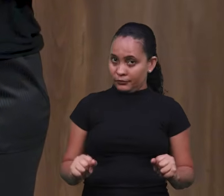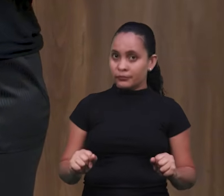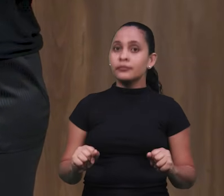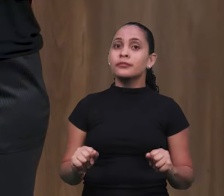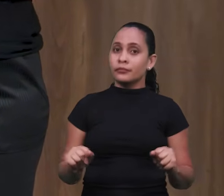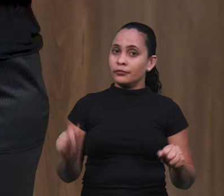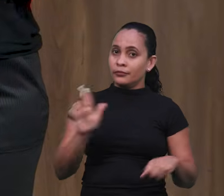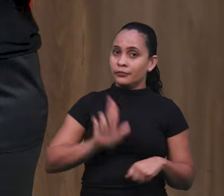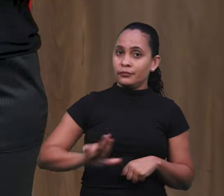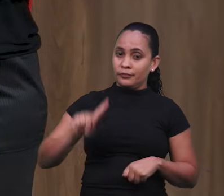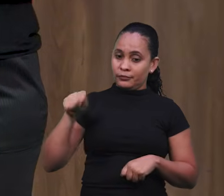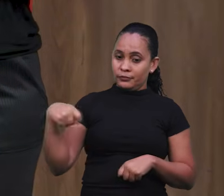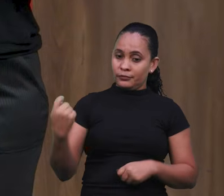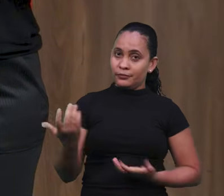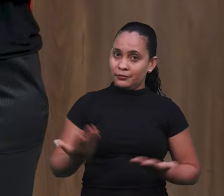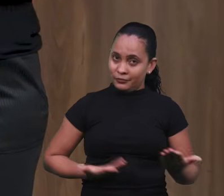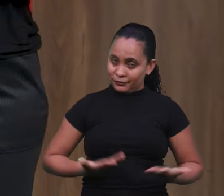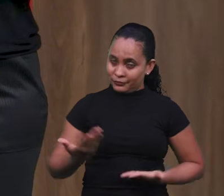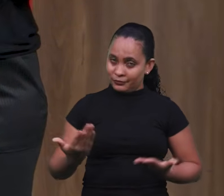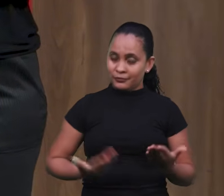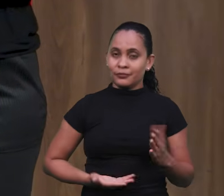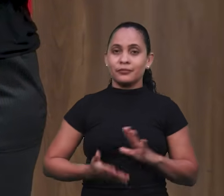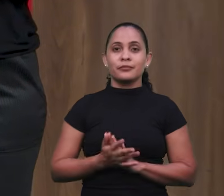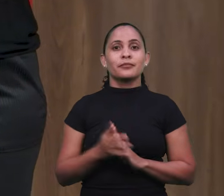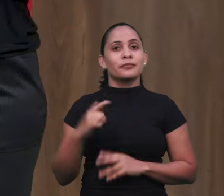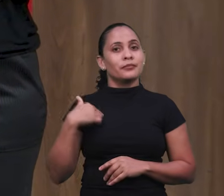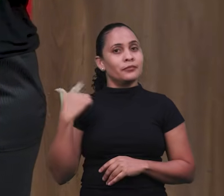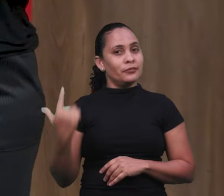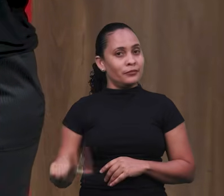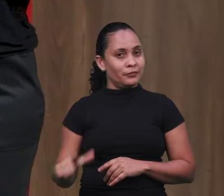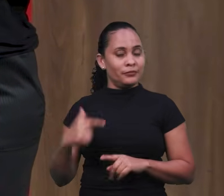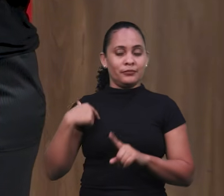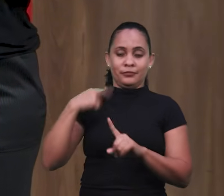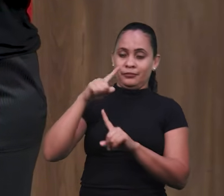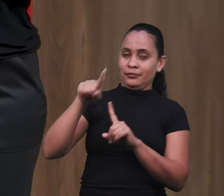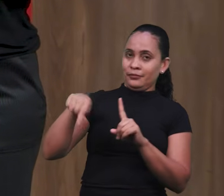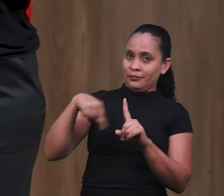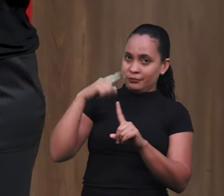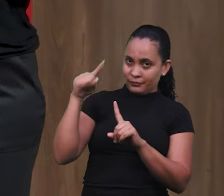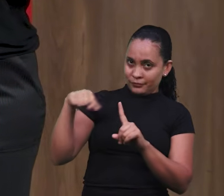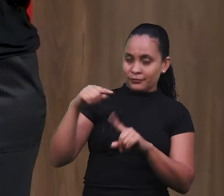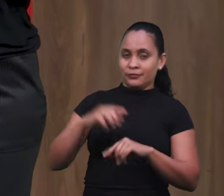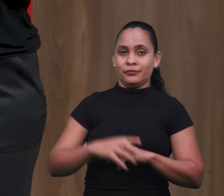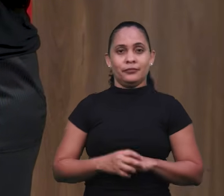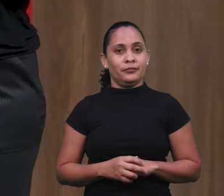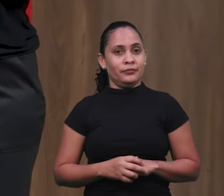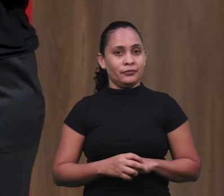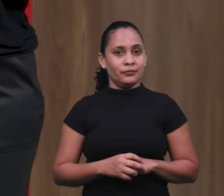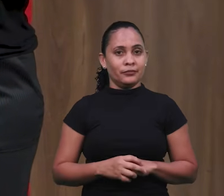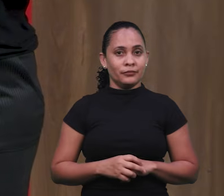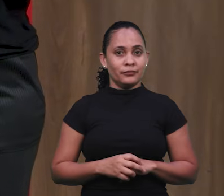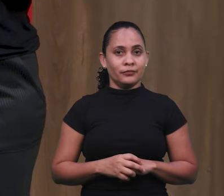de servos, tá bom? Então, novamente, santo, divindade,